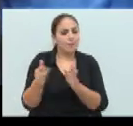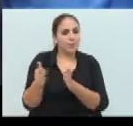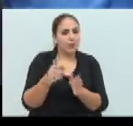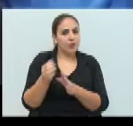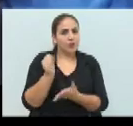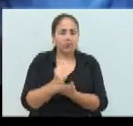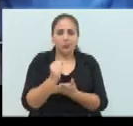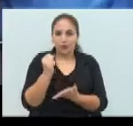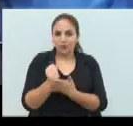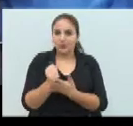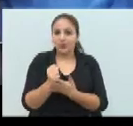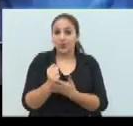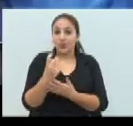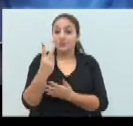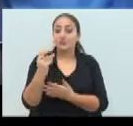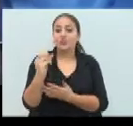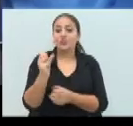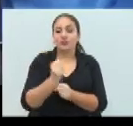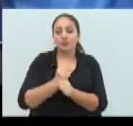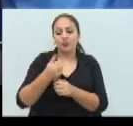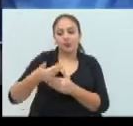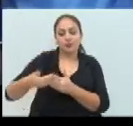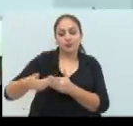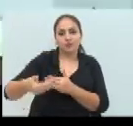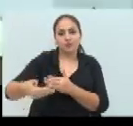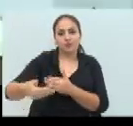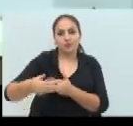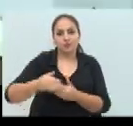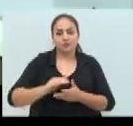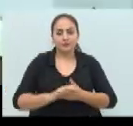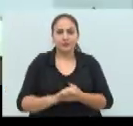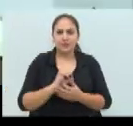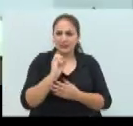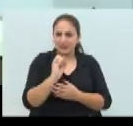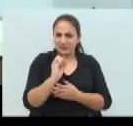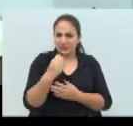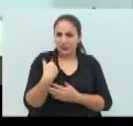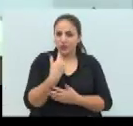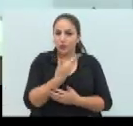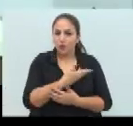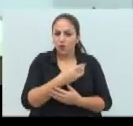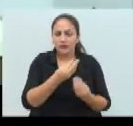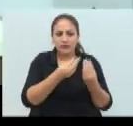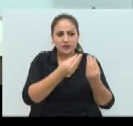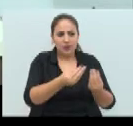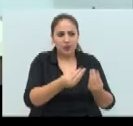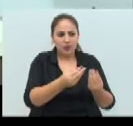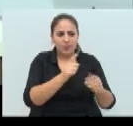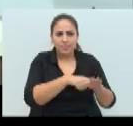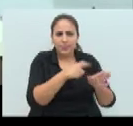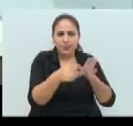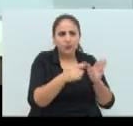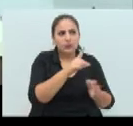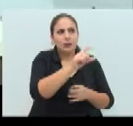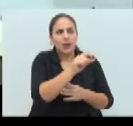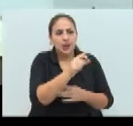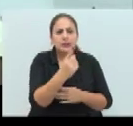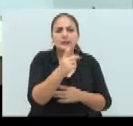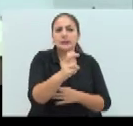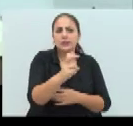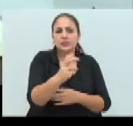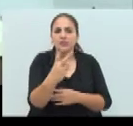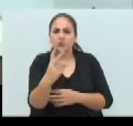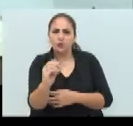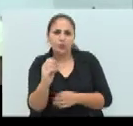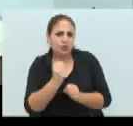o longo prazo do contrato, que é de 20 anos. Se nós dermos a concessão por um período de 10, de